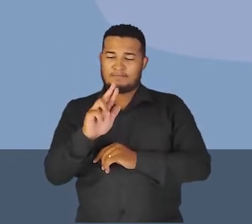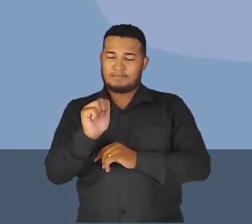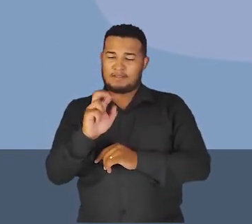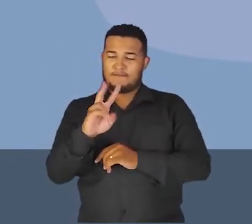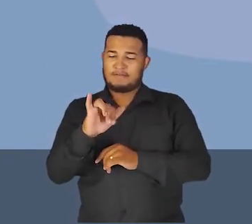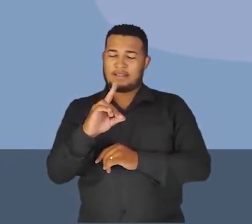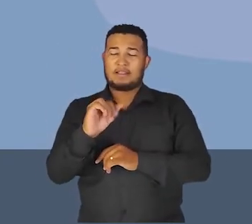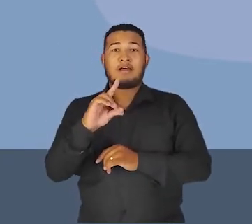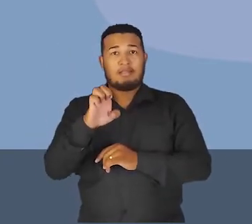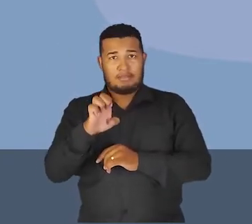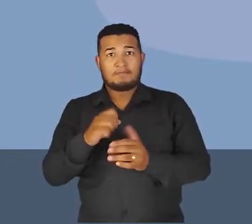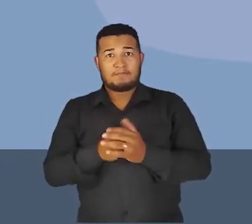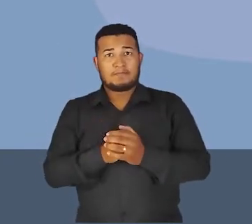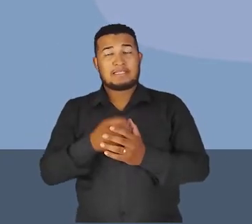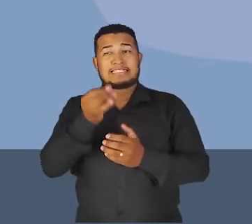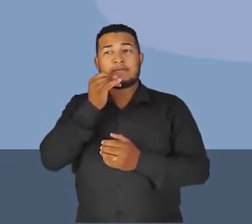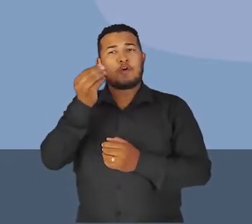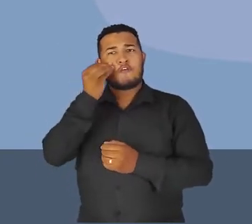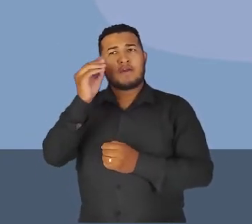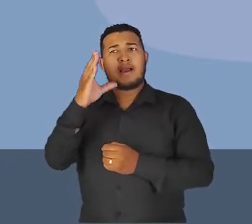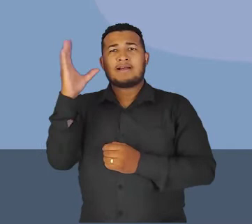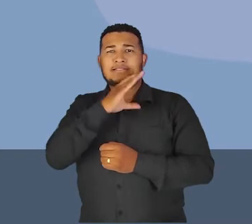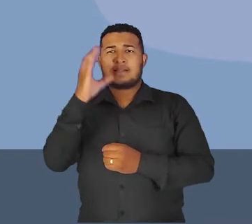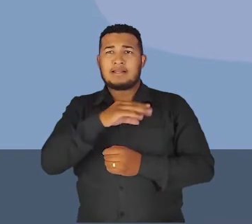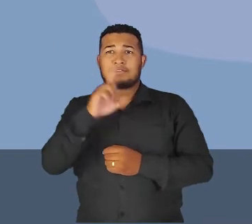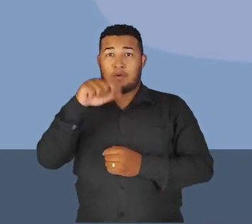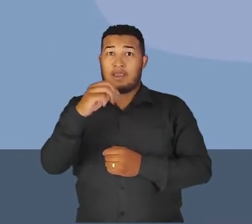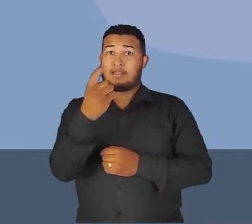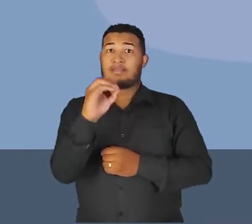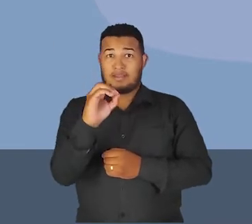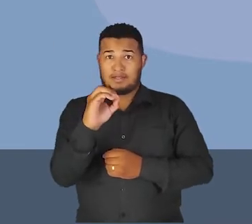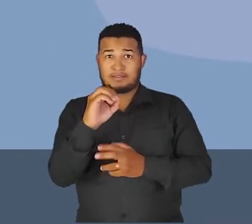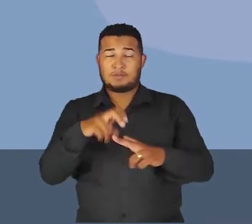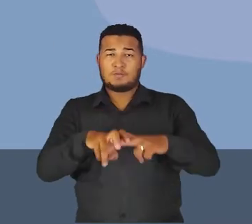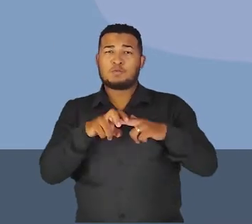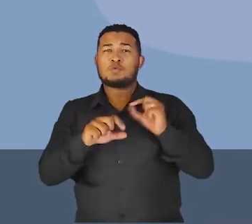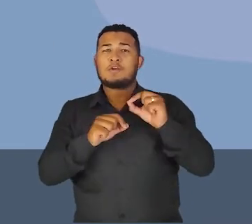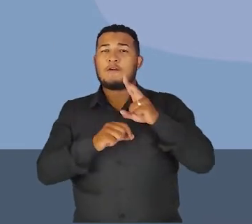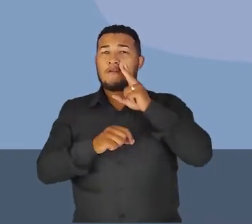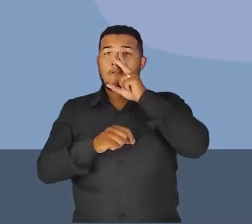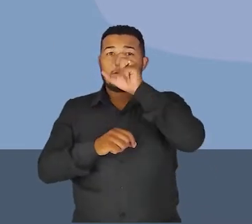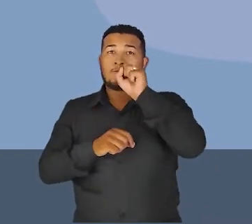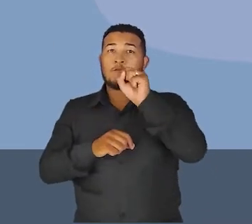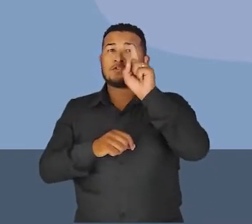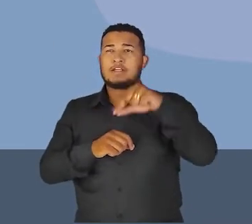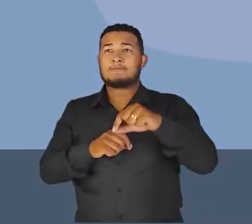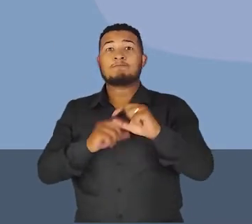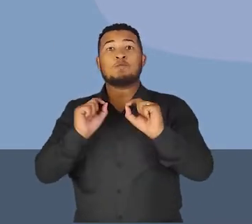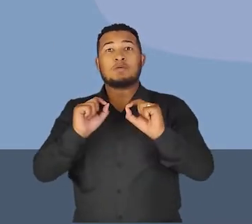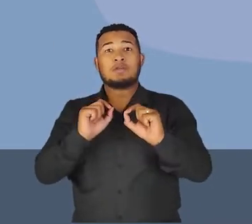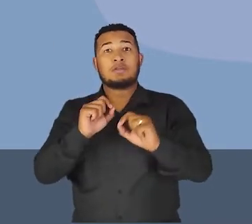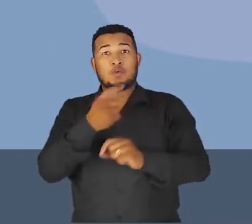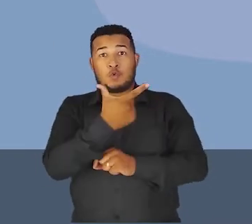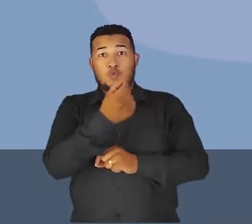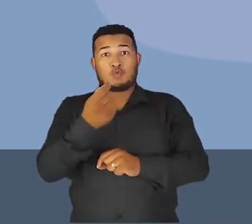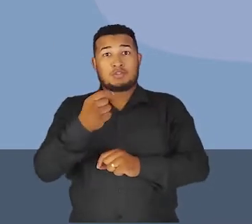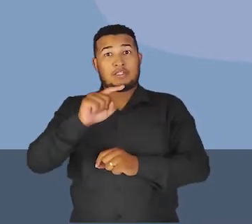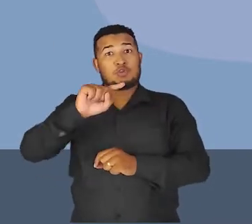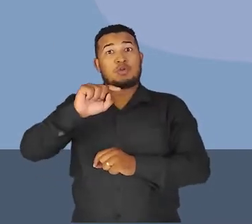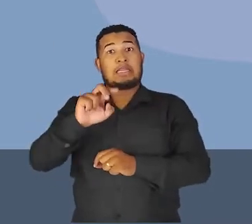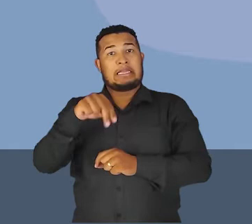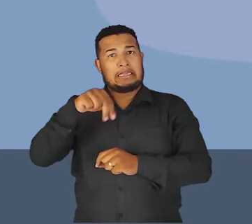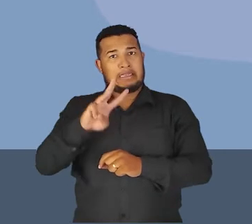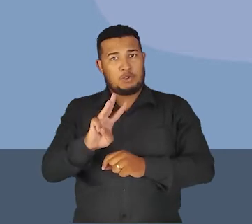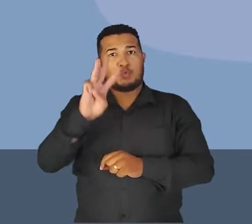é 20, a aceleração nós estamos adotando sendo 10. Então, a força-peso teria uma intensidade de 200